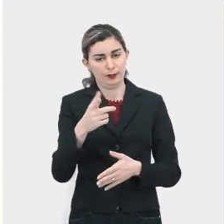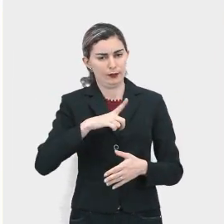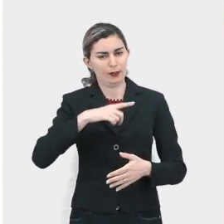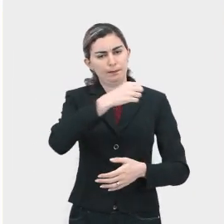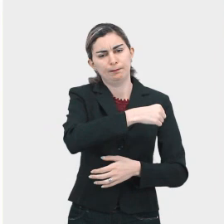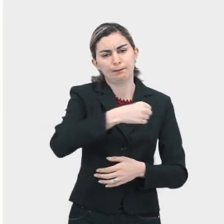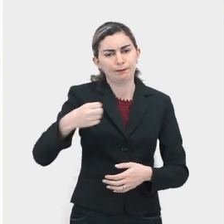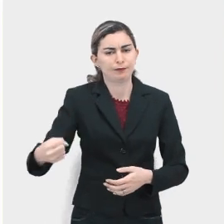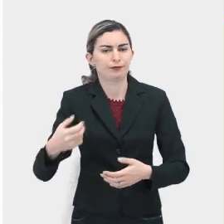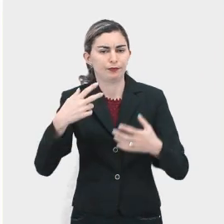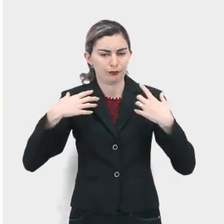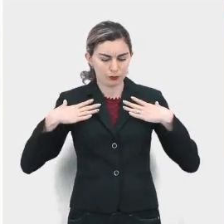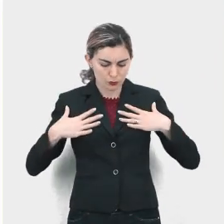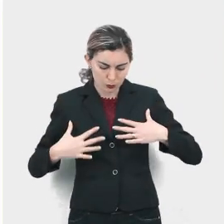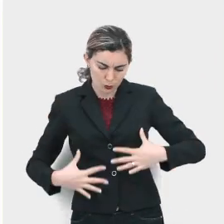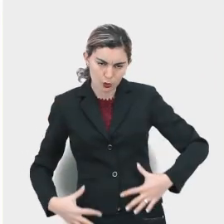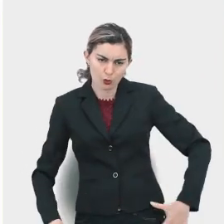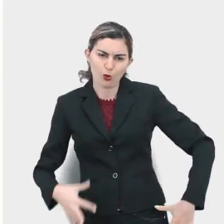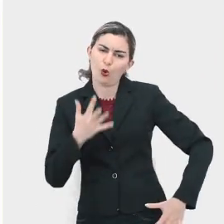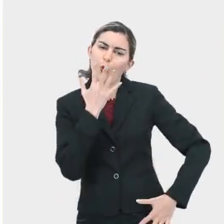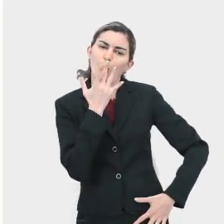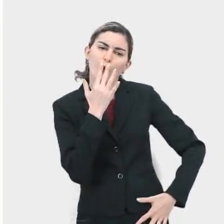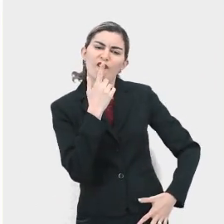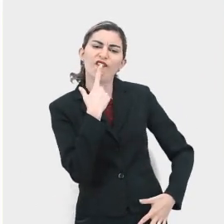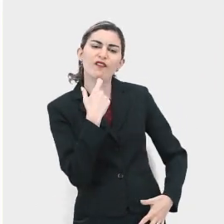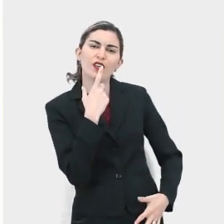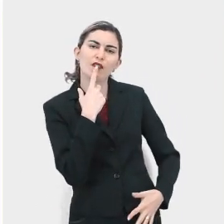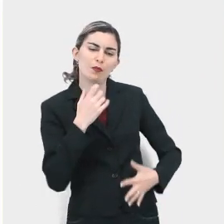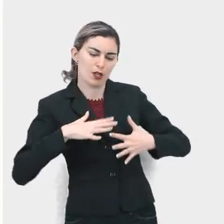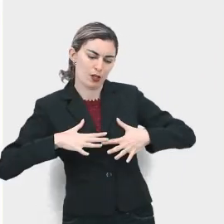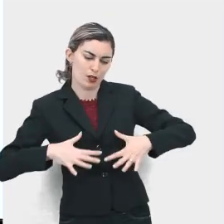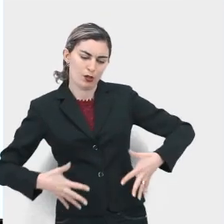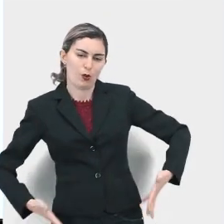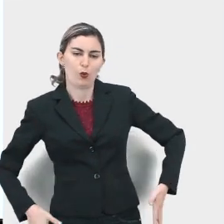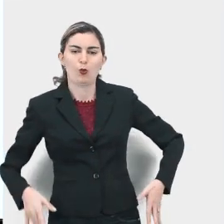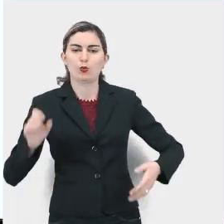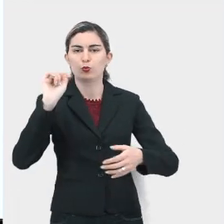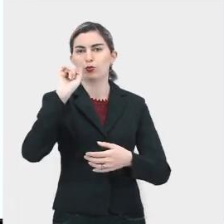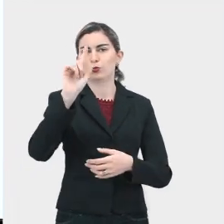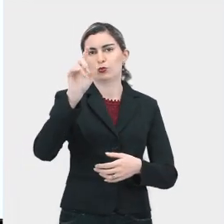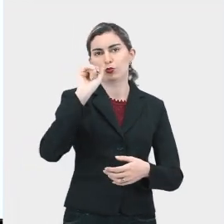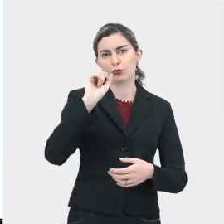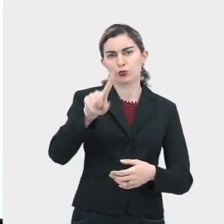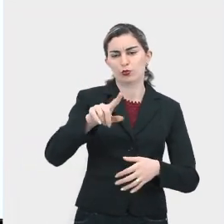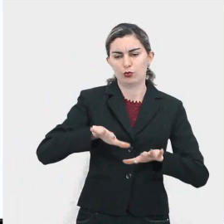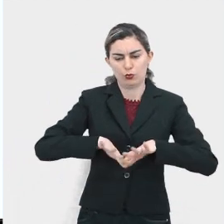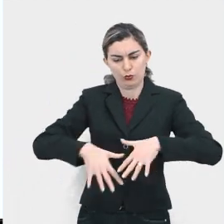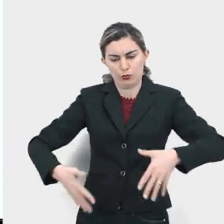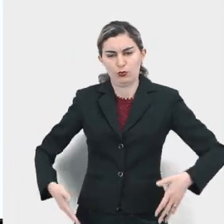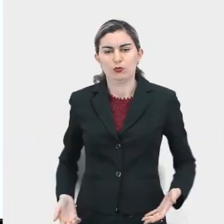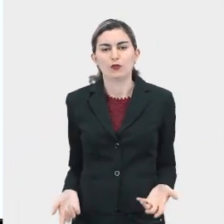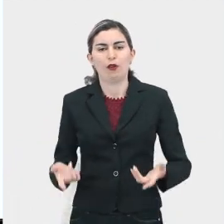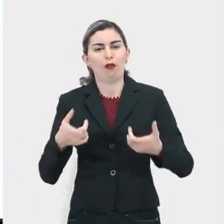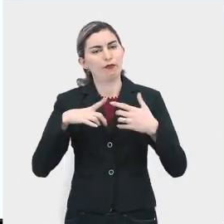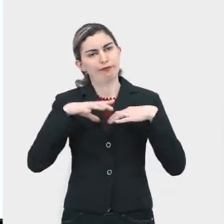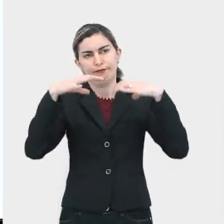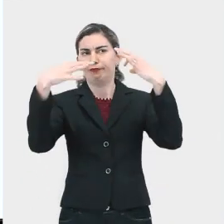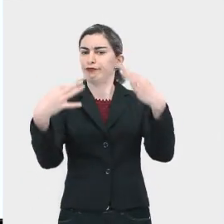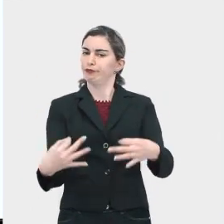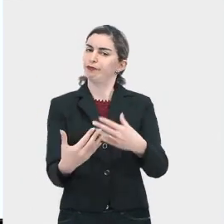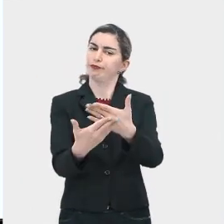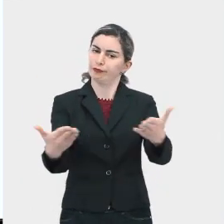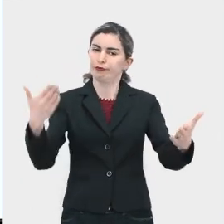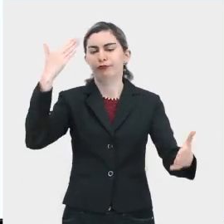cores vermelhas e cores azuis, né? Exatamente, a gente vai entender por que existe